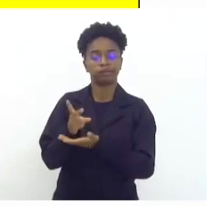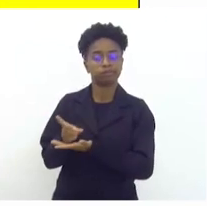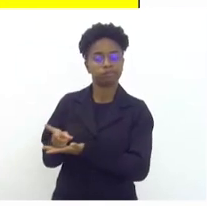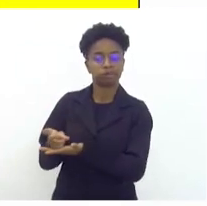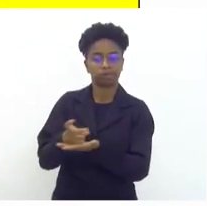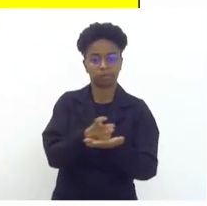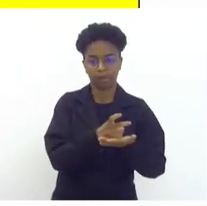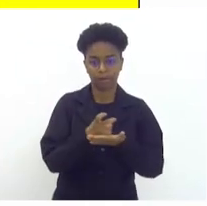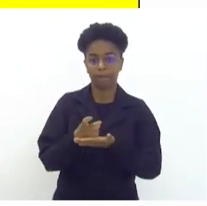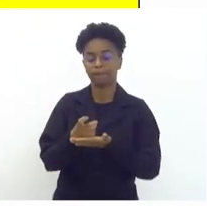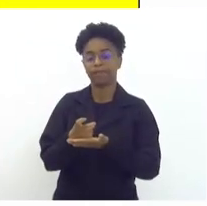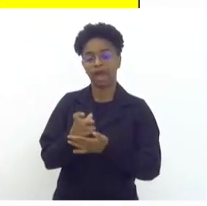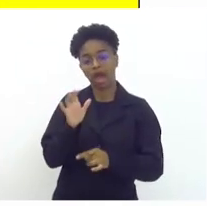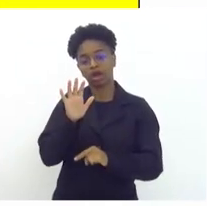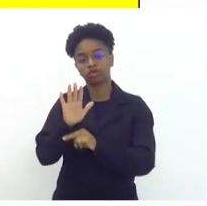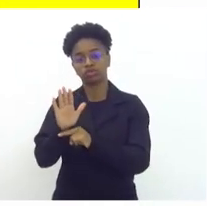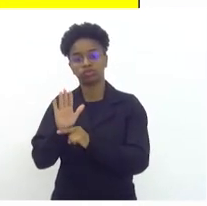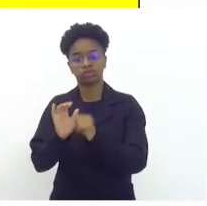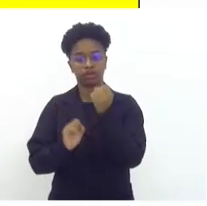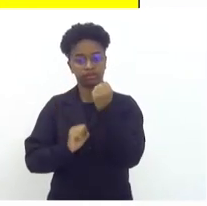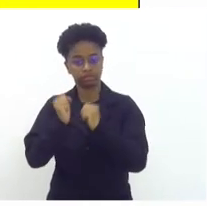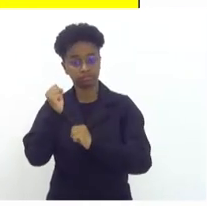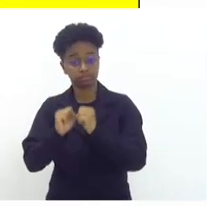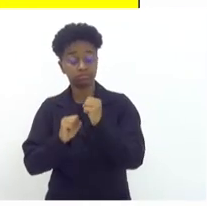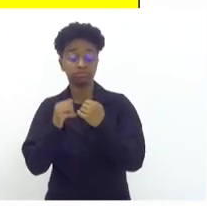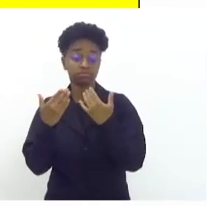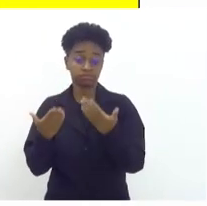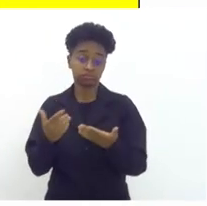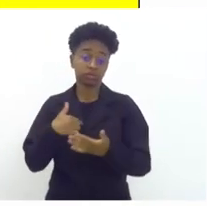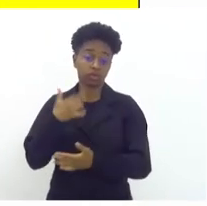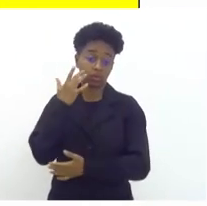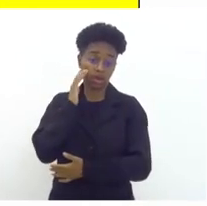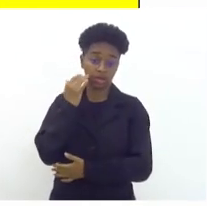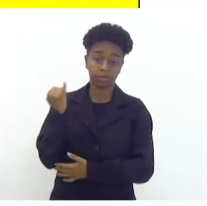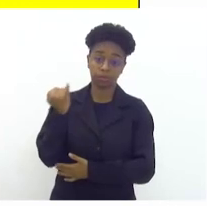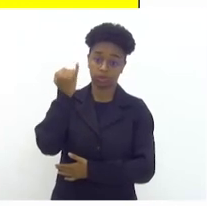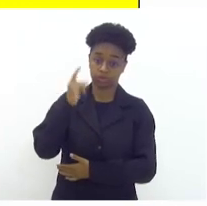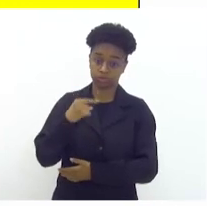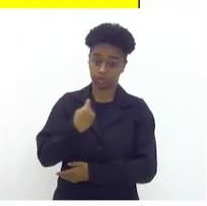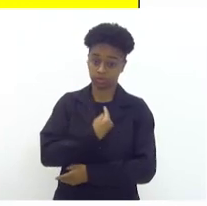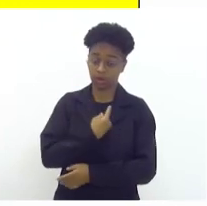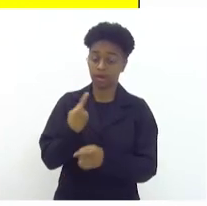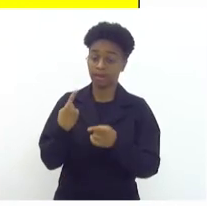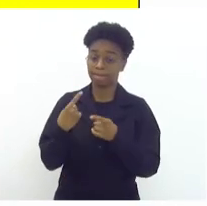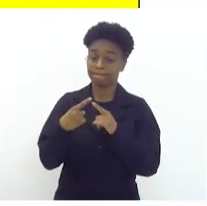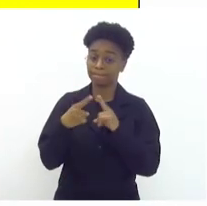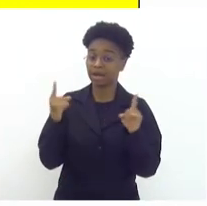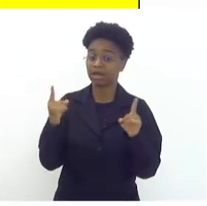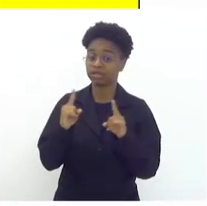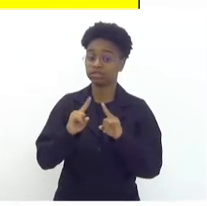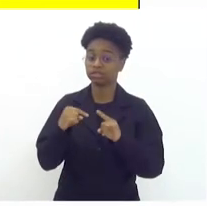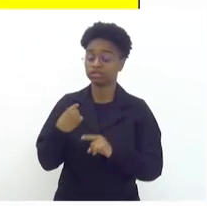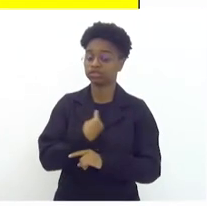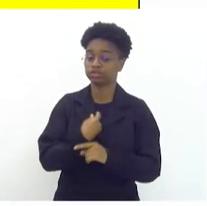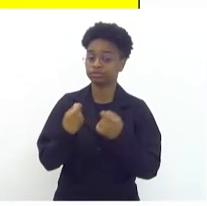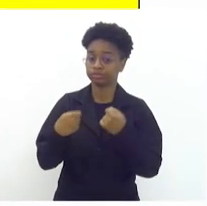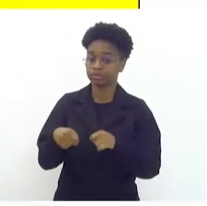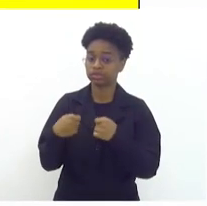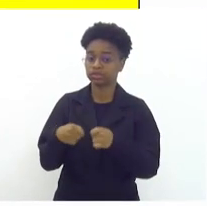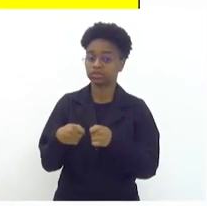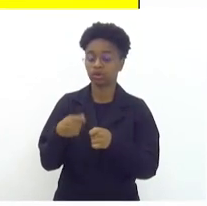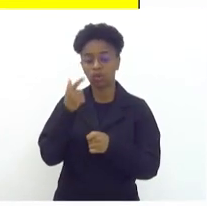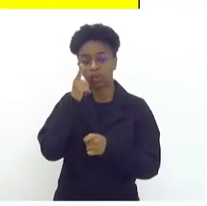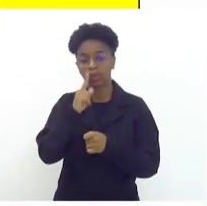beneficia a indústria Acho que pode ser muito importante para nós desde que a gente consiga ter é uma política